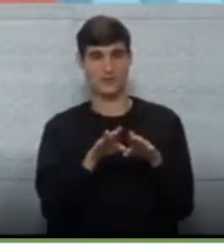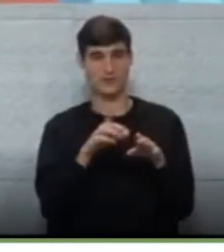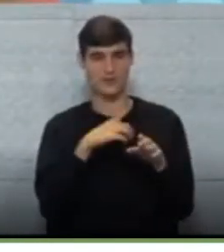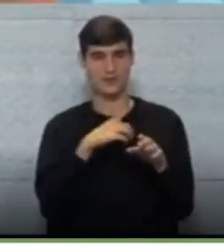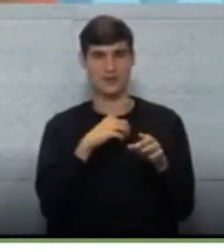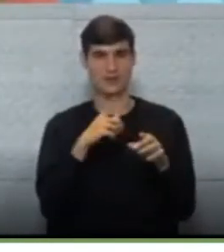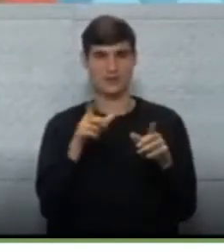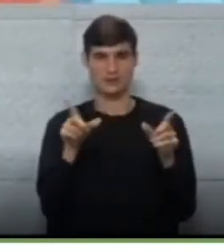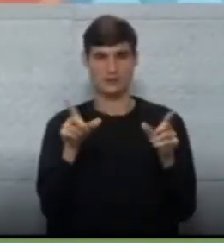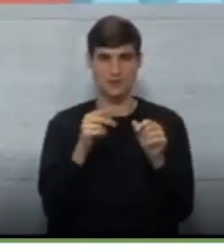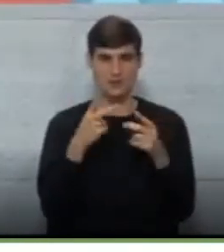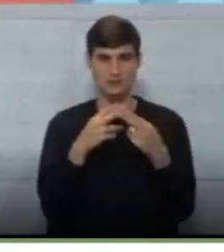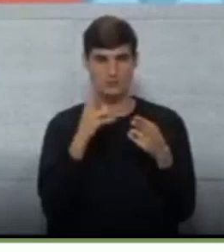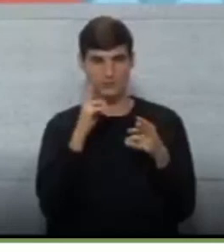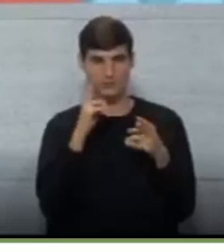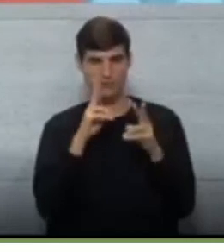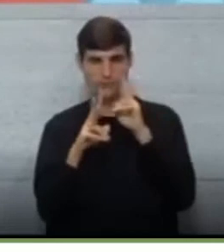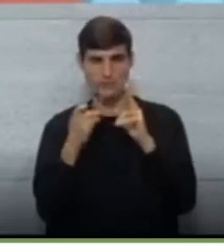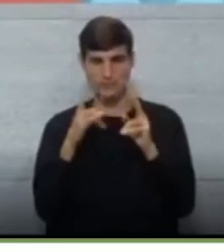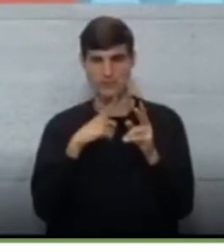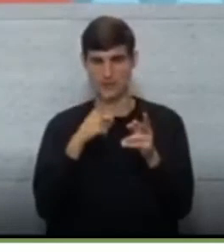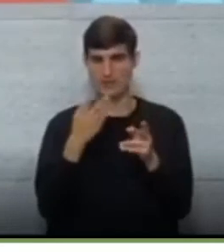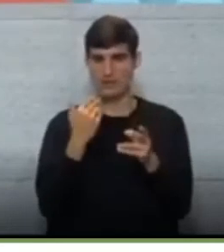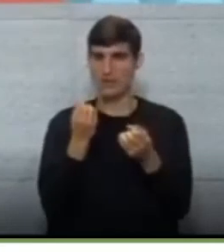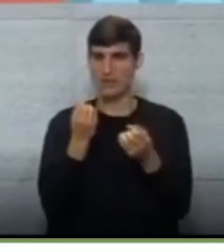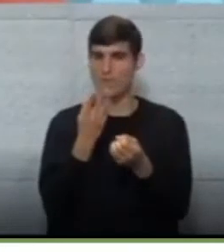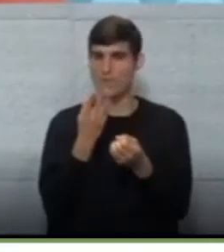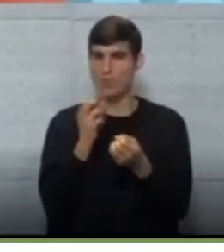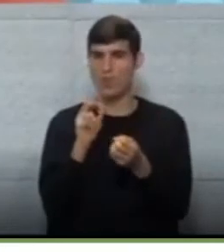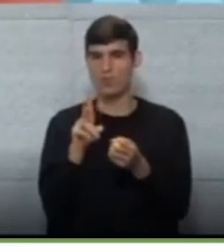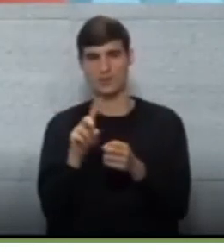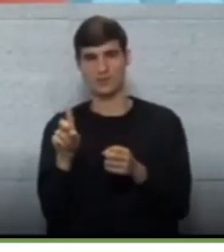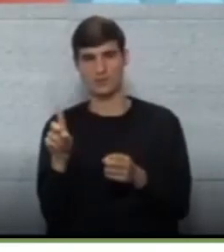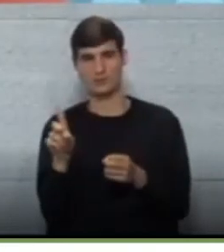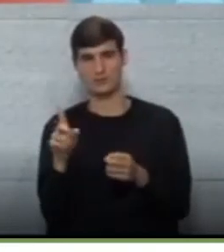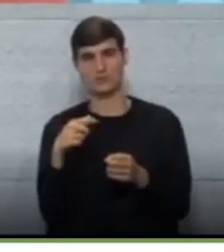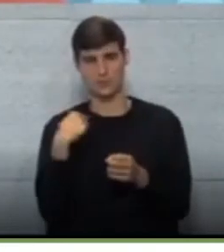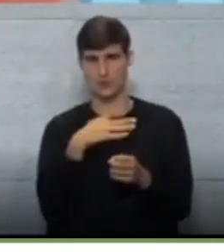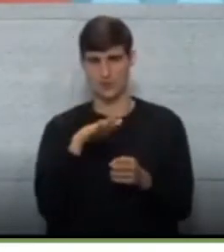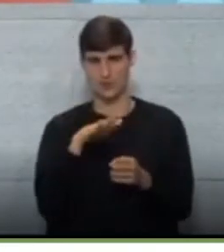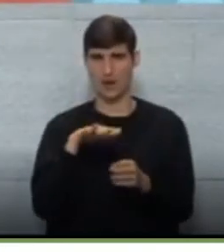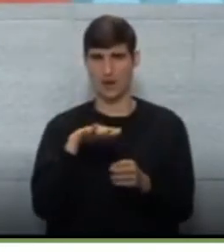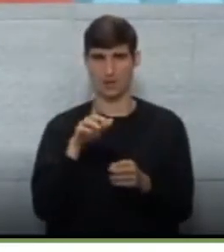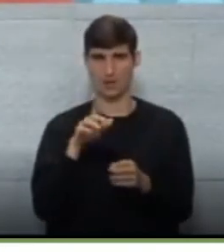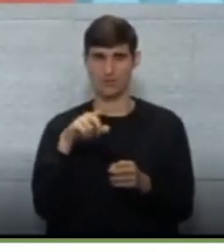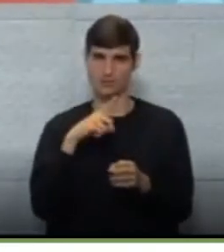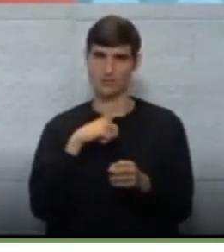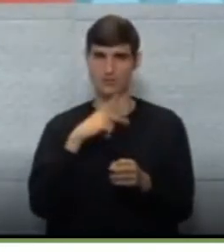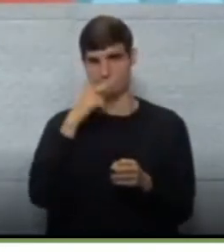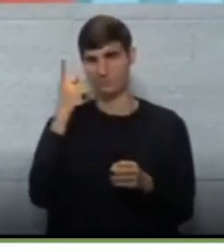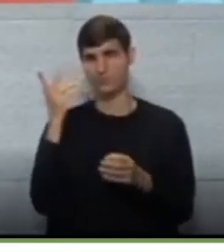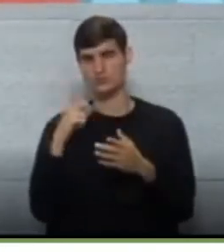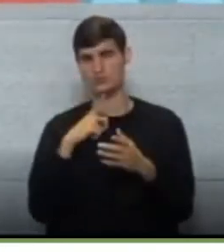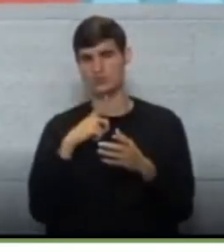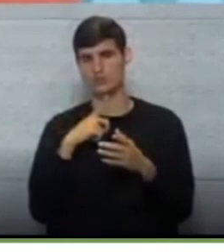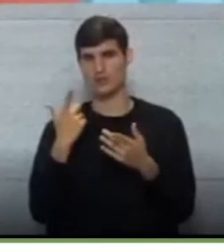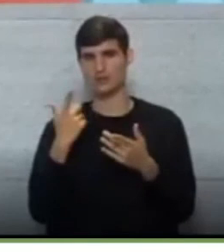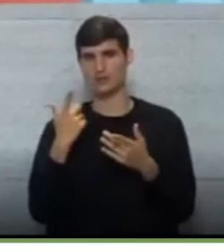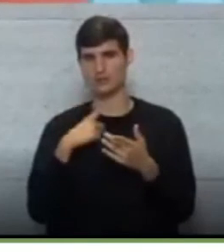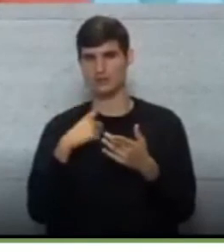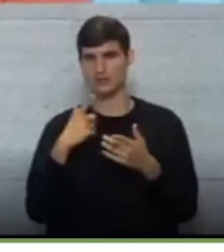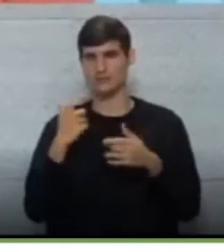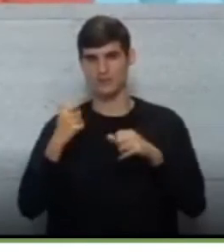esses pormenores para saber se um alimento está em boas condições ou não. Claro que na nossa área, alguém pode chegar a ser